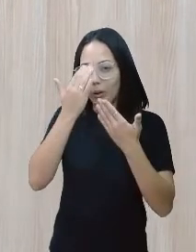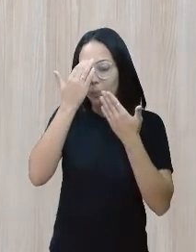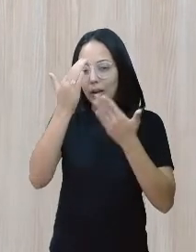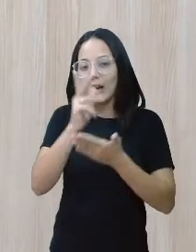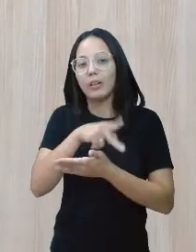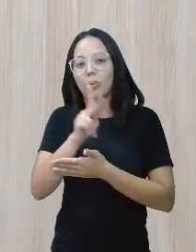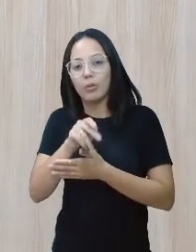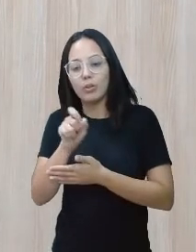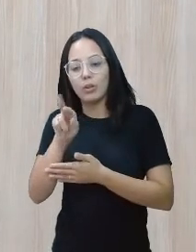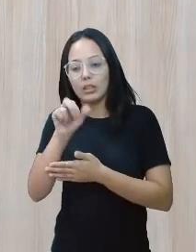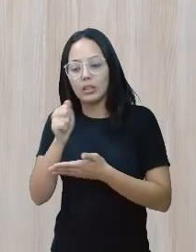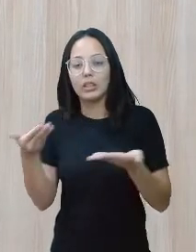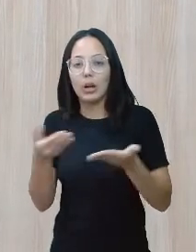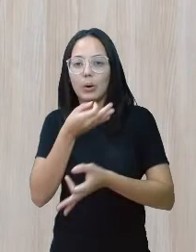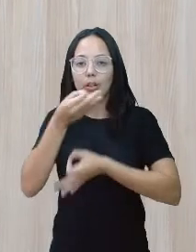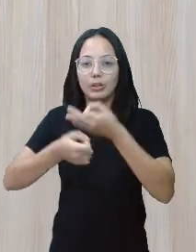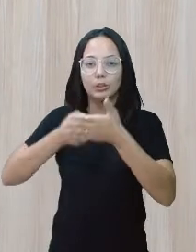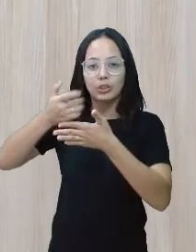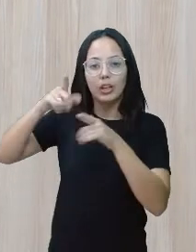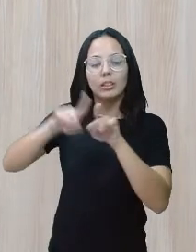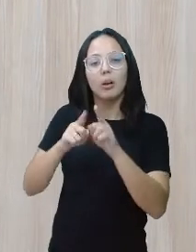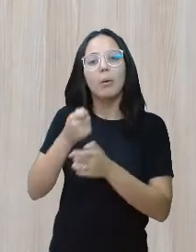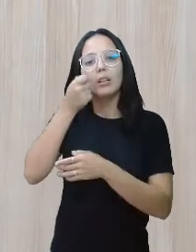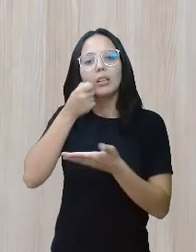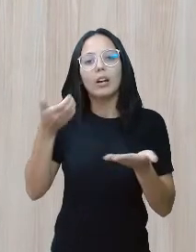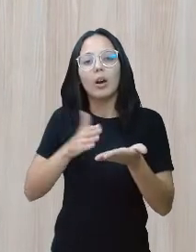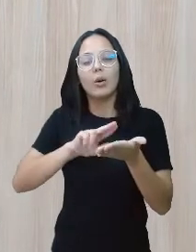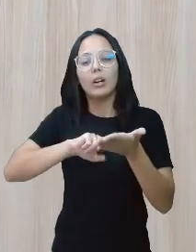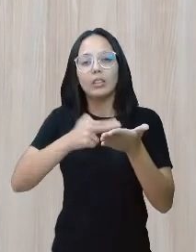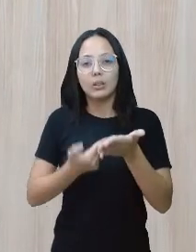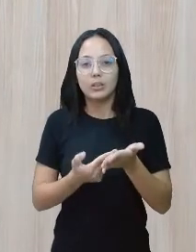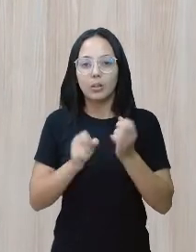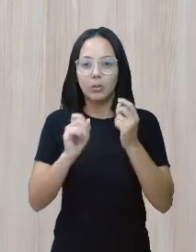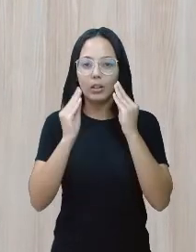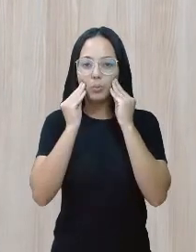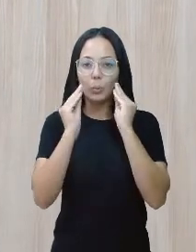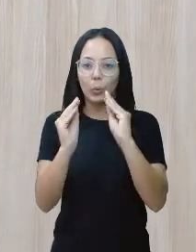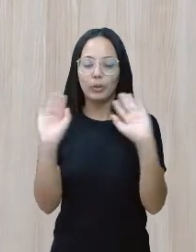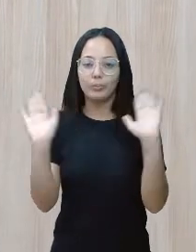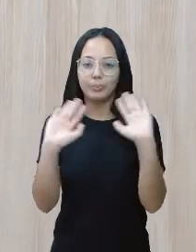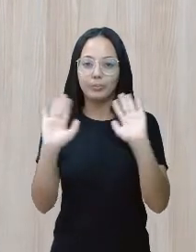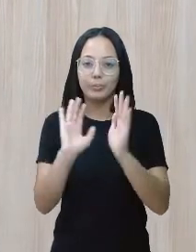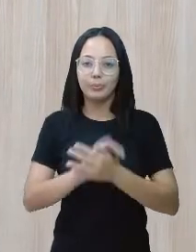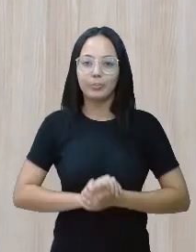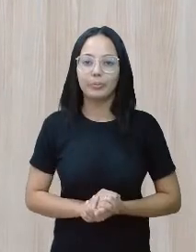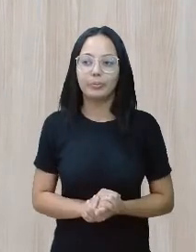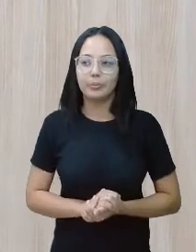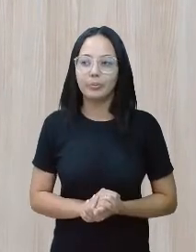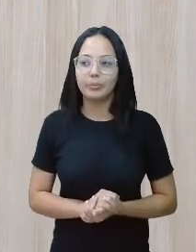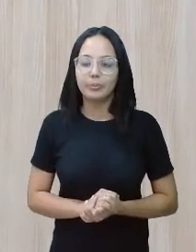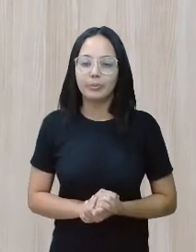à professora Adriana que fez o nosso chat e a Adriele que fez a nossa tradução. Um cheiro e até a próxima aula.